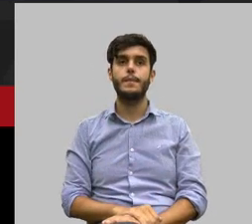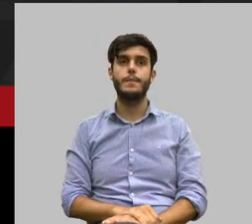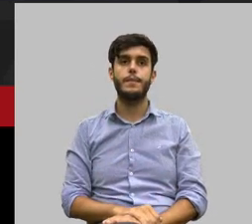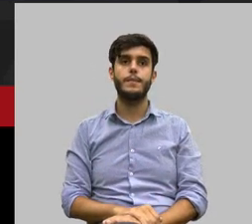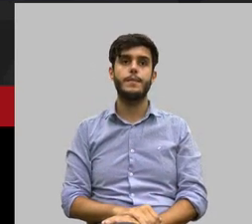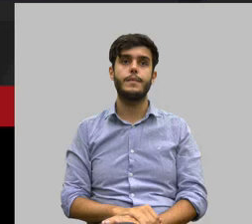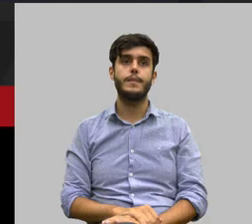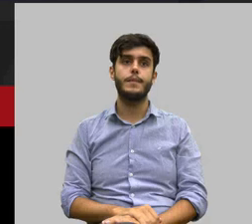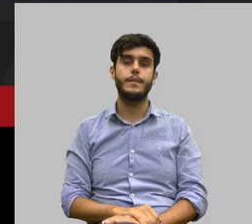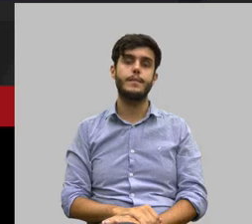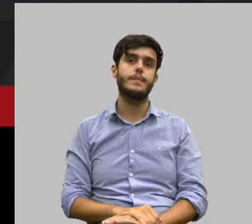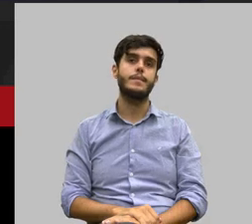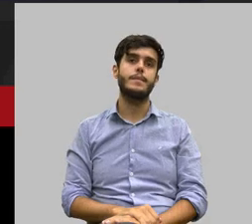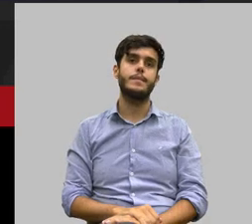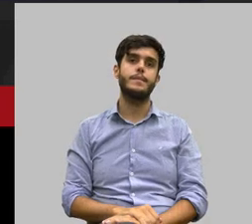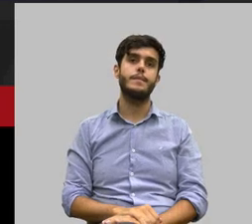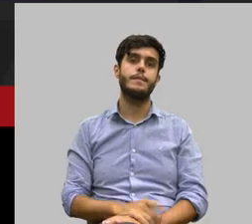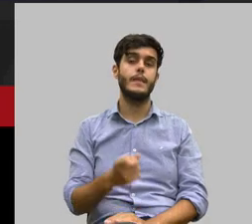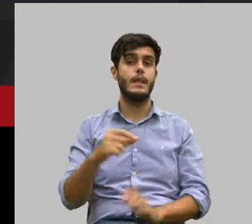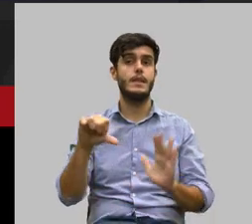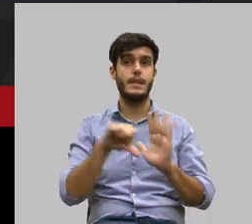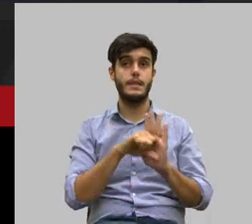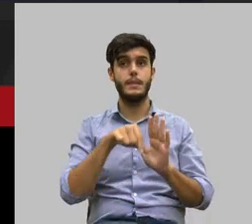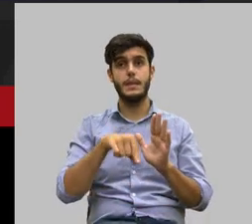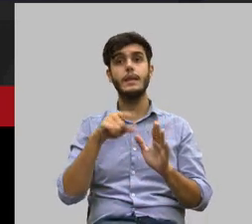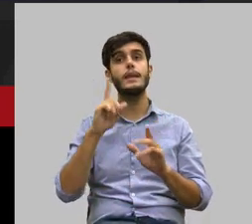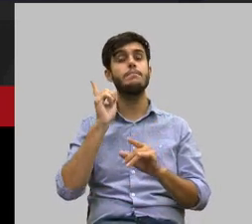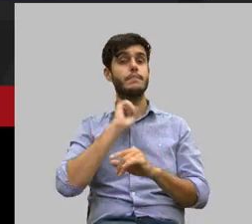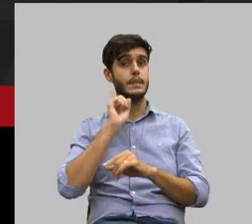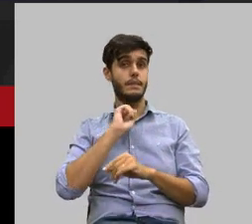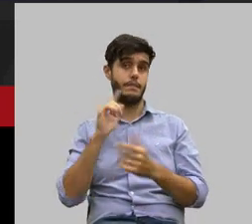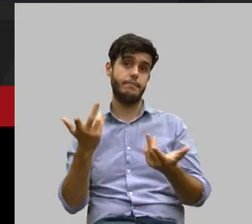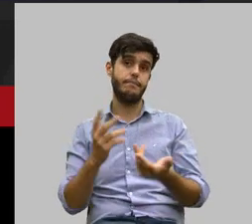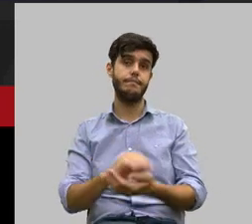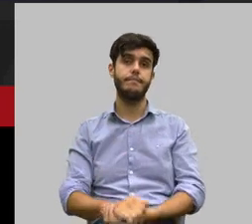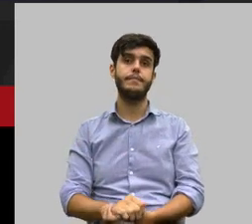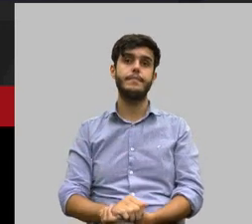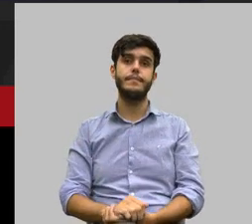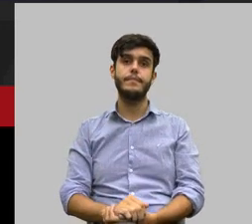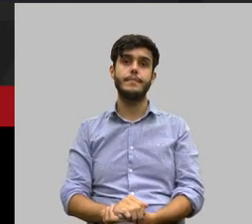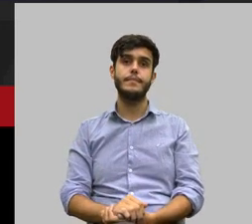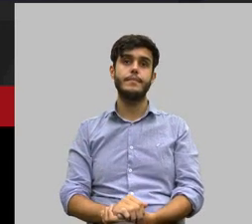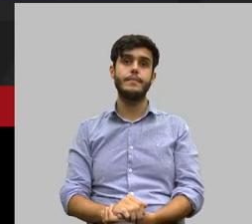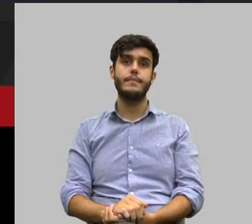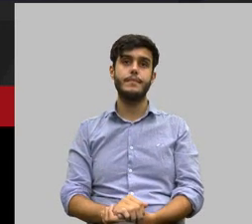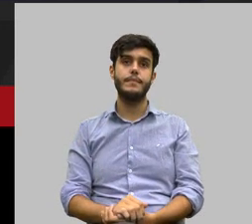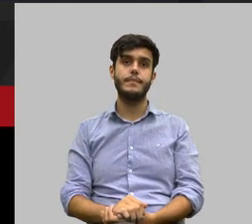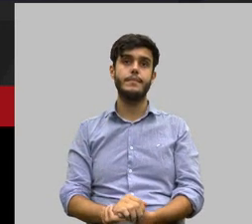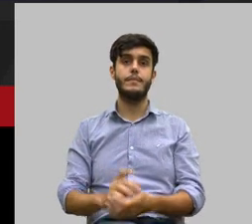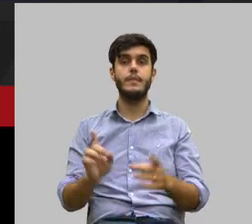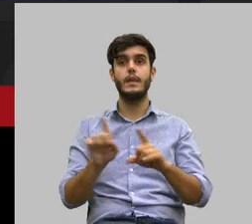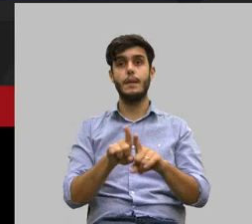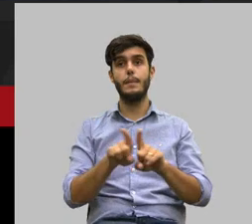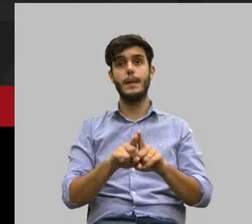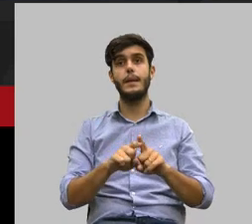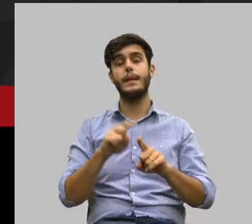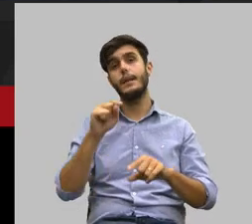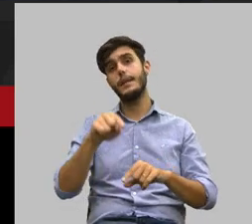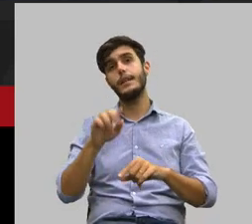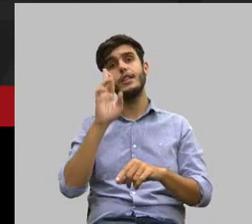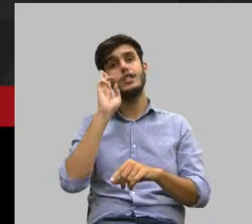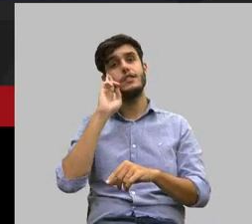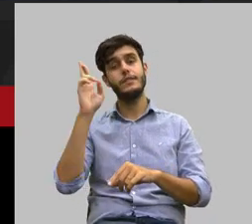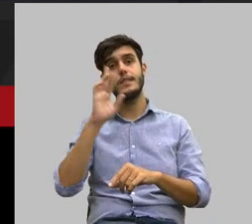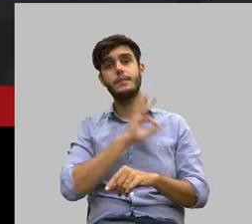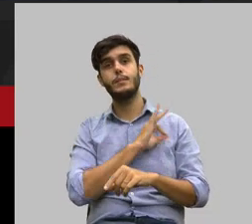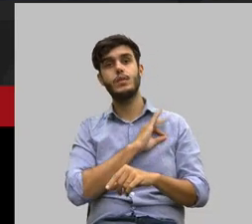ade aqui na capital e eh a partir né da Assunção da chefia da polícia nós eh promovemos um